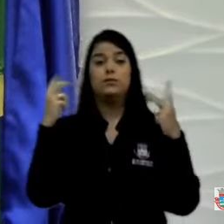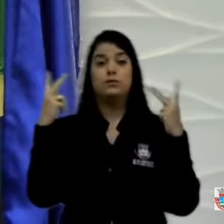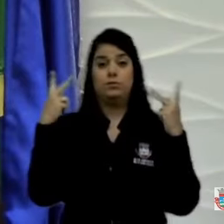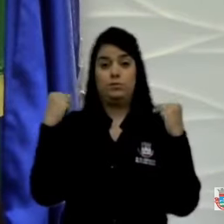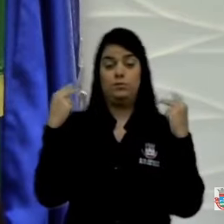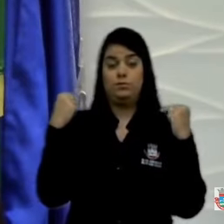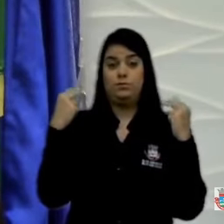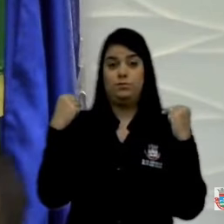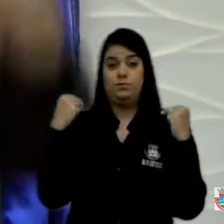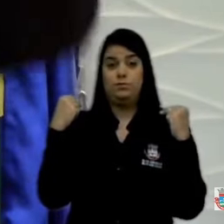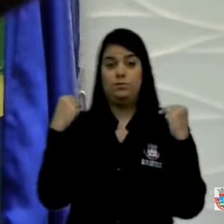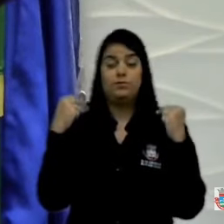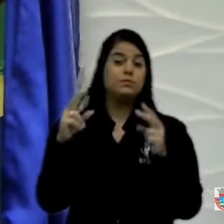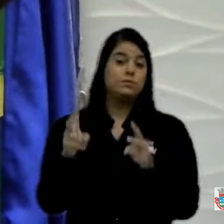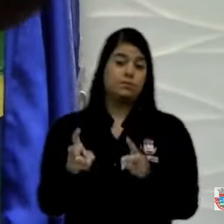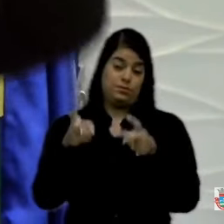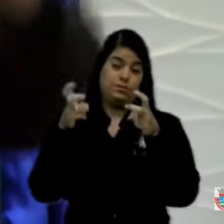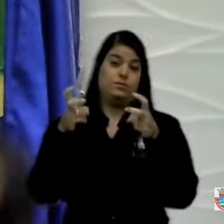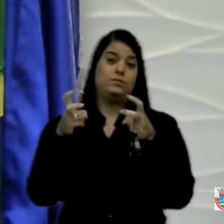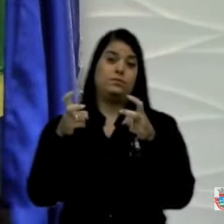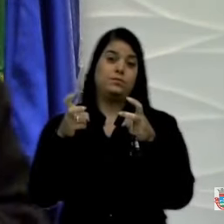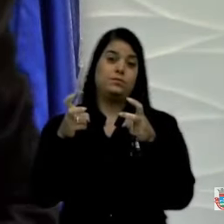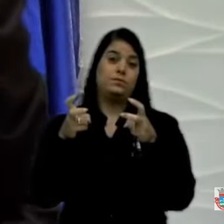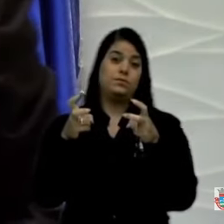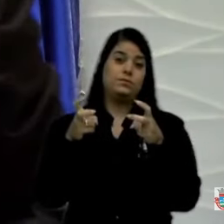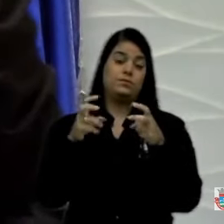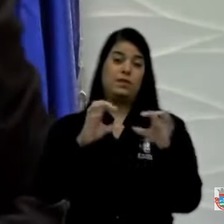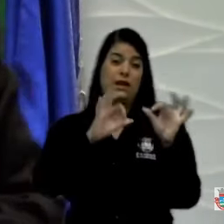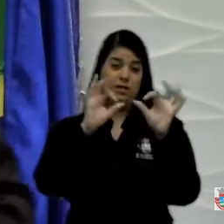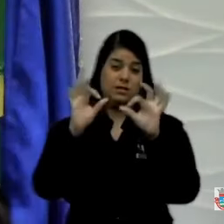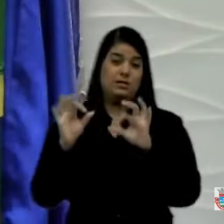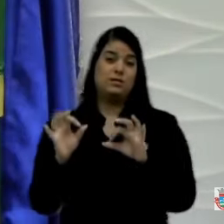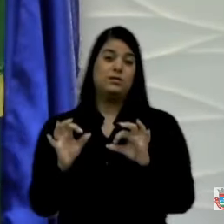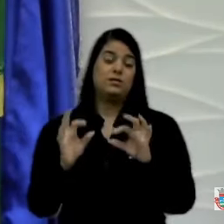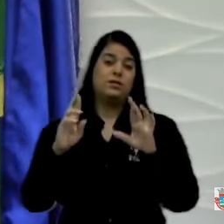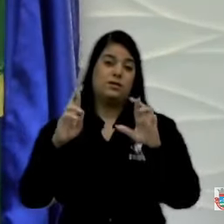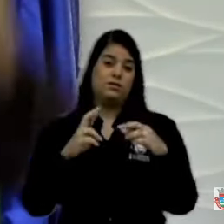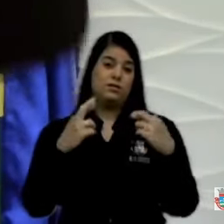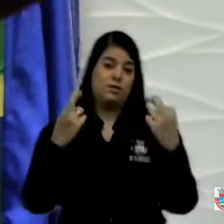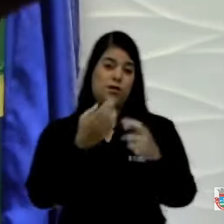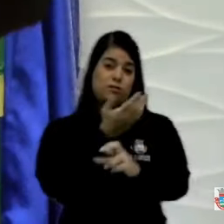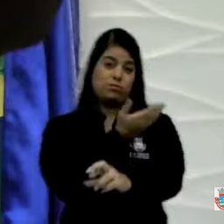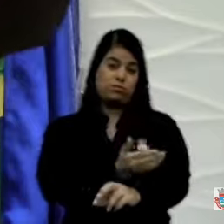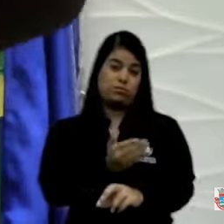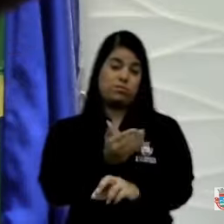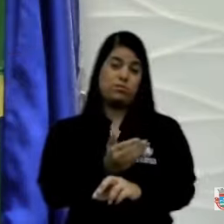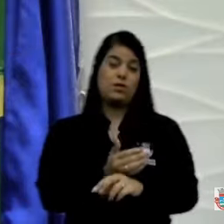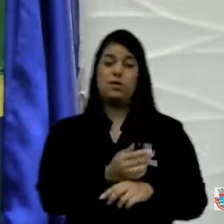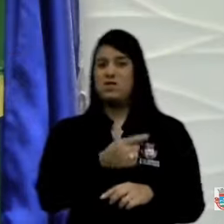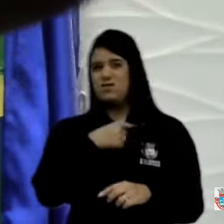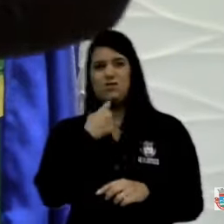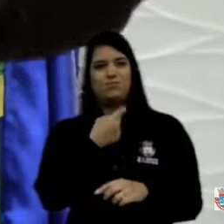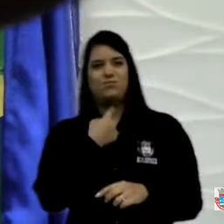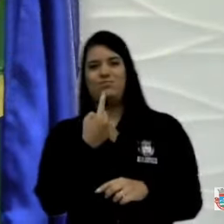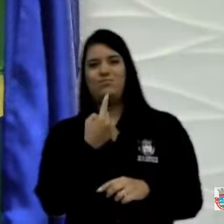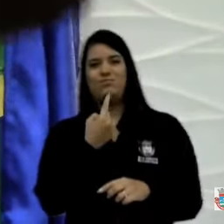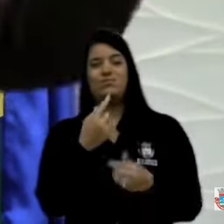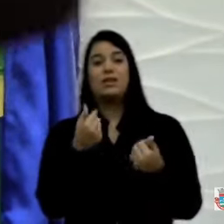apreciando a nossa sessão ordinária. Está aqui o motorista de ônibus também, né? Não foi ela que conseguiu, não. É